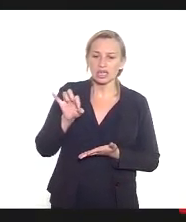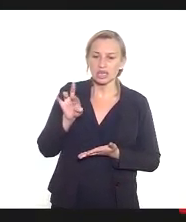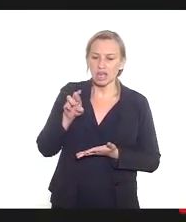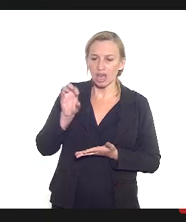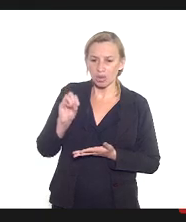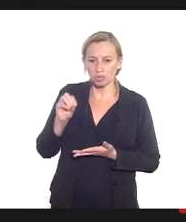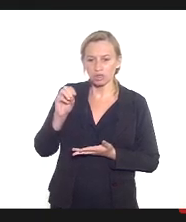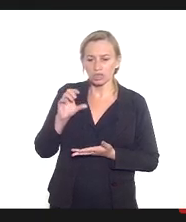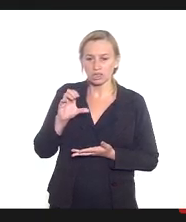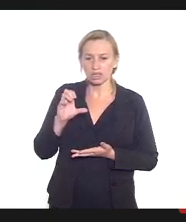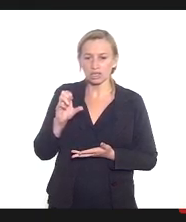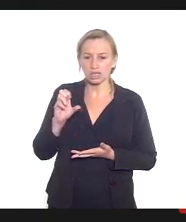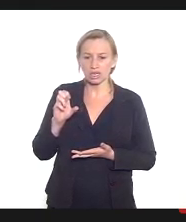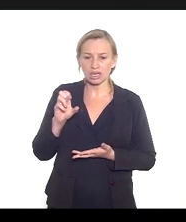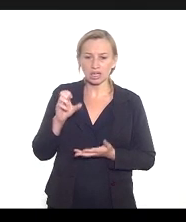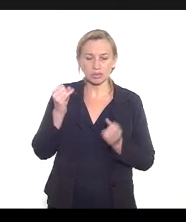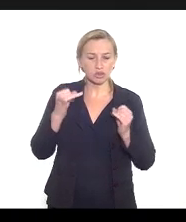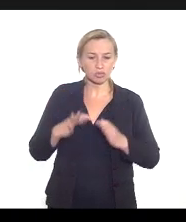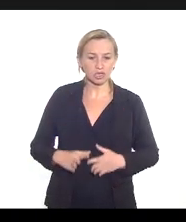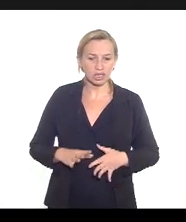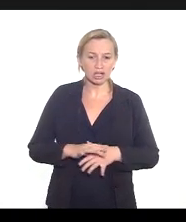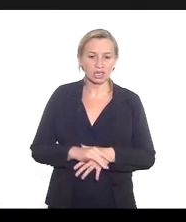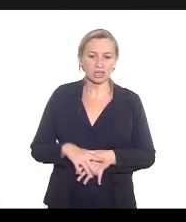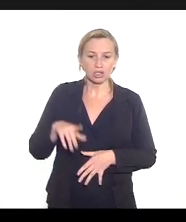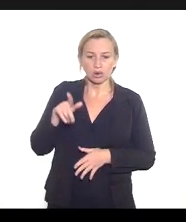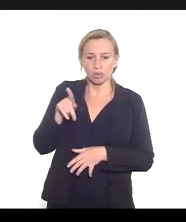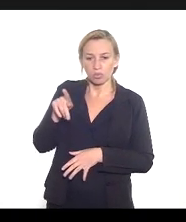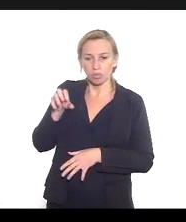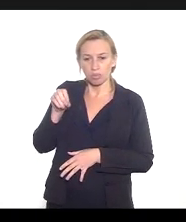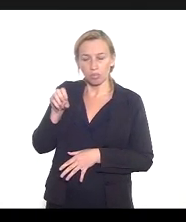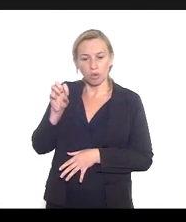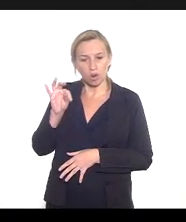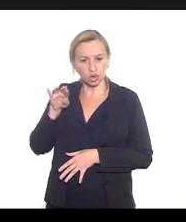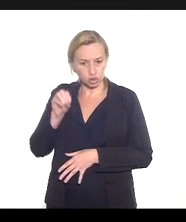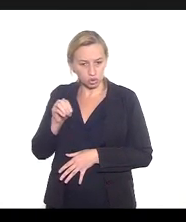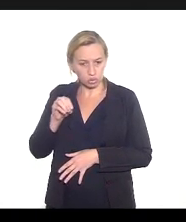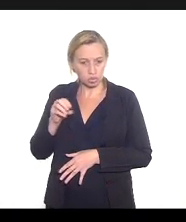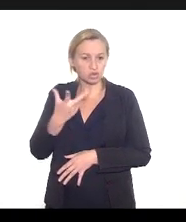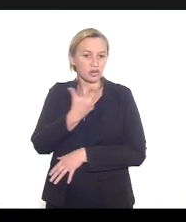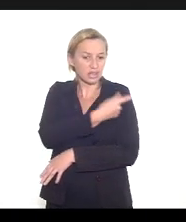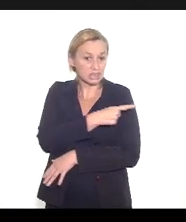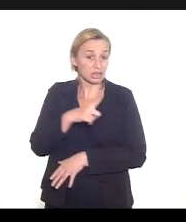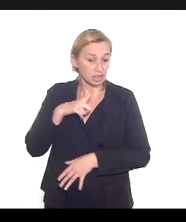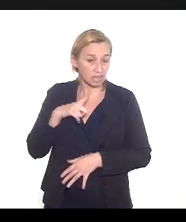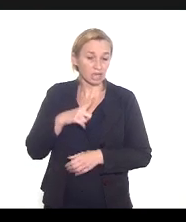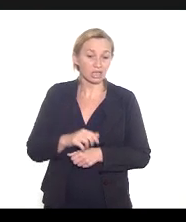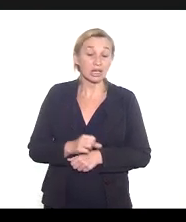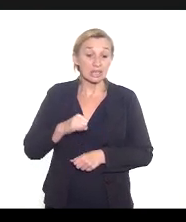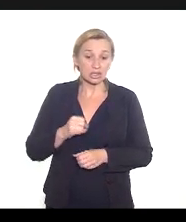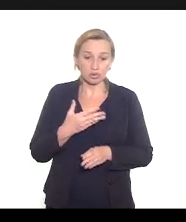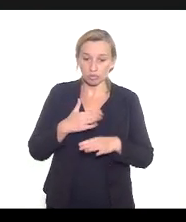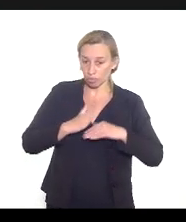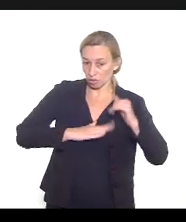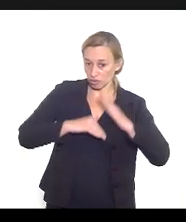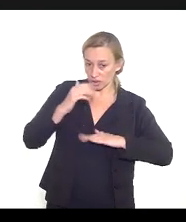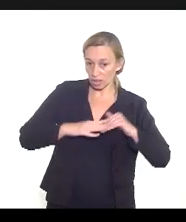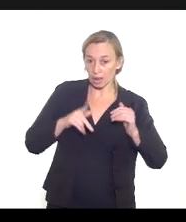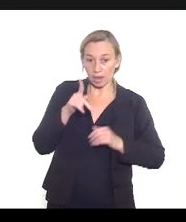passe na boa é na hora nos postos Mas pode jogar cena o seu profissional